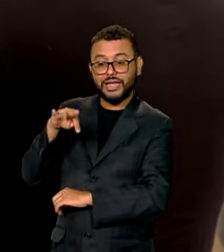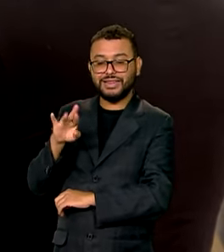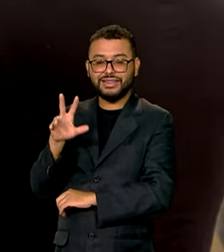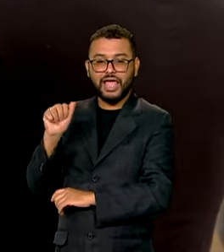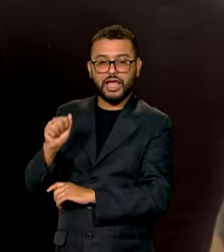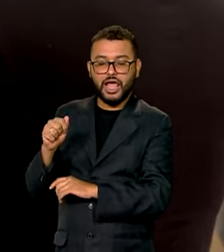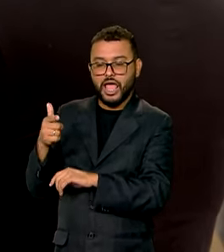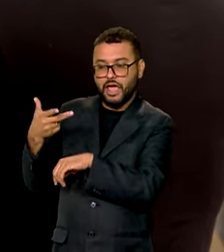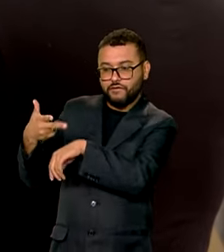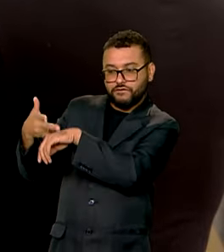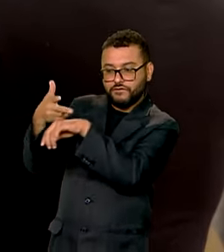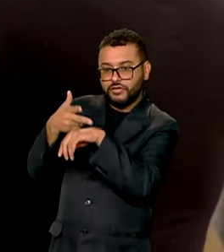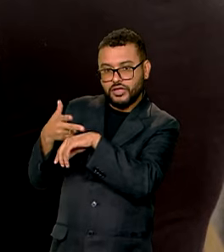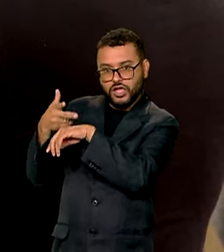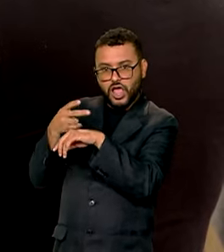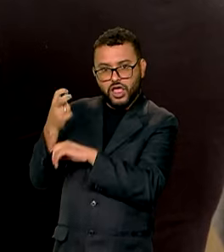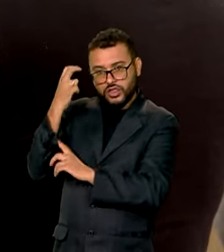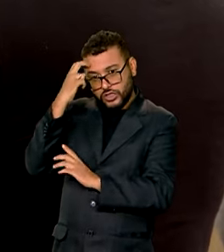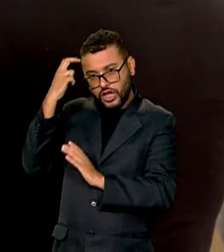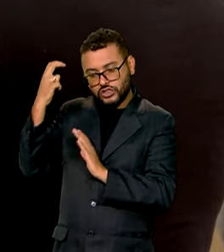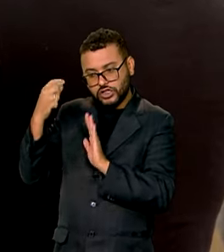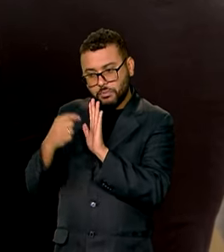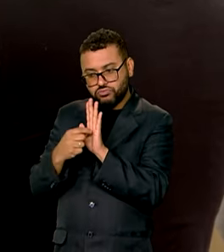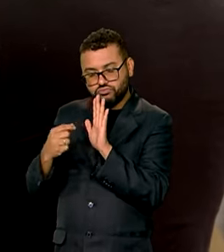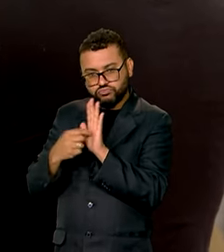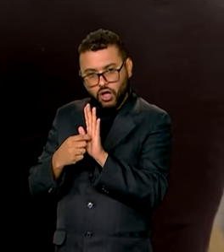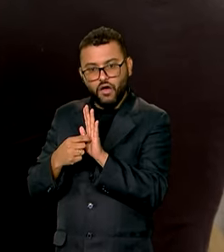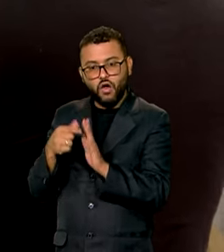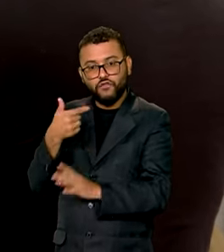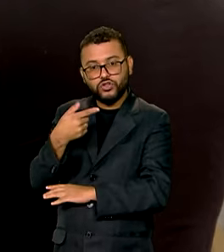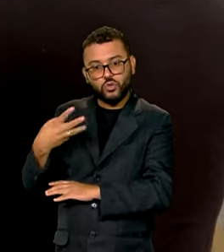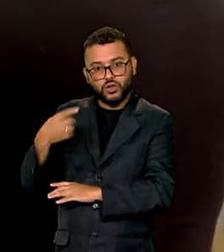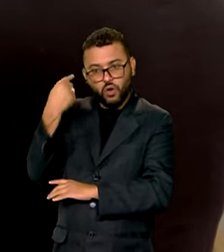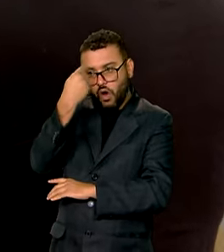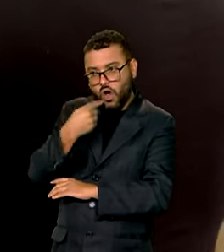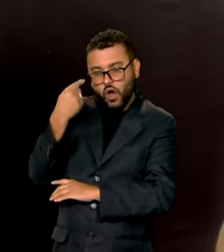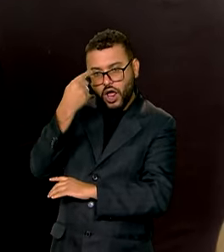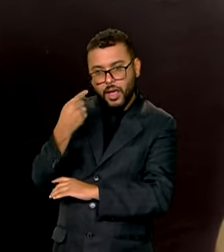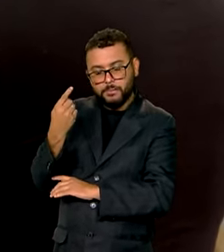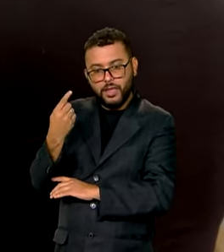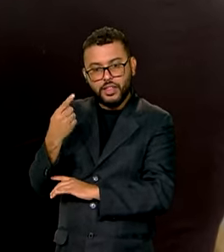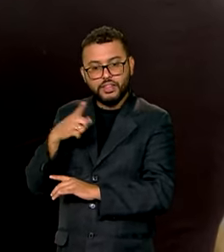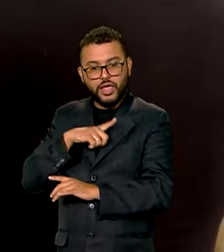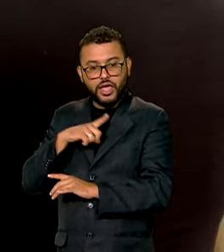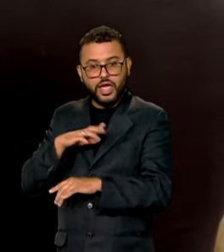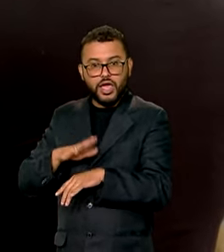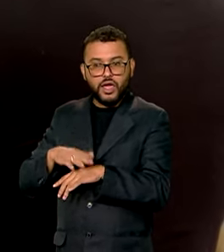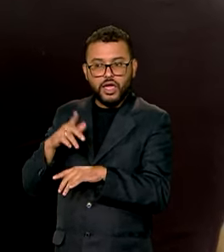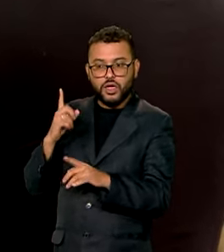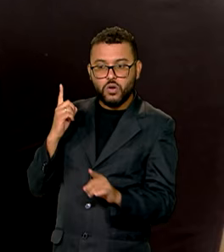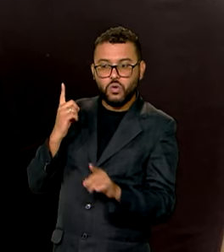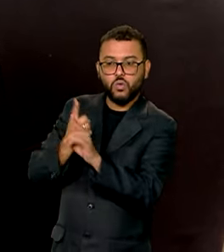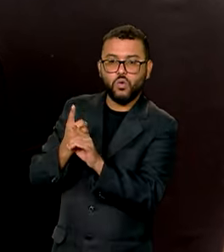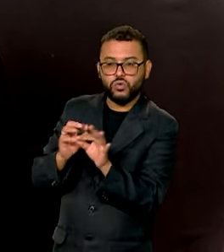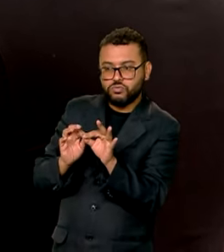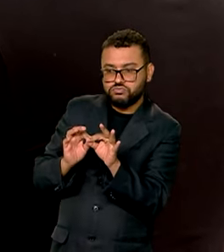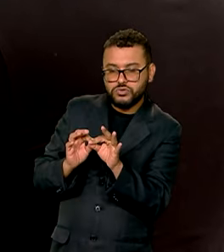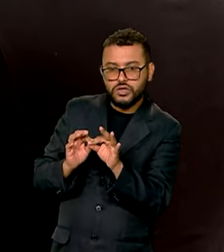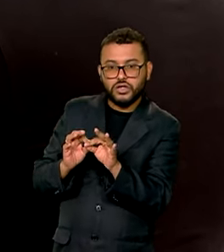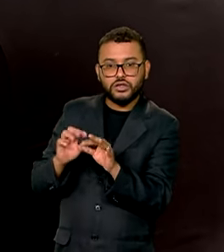câmeras eh com inteligência artificial 24 horas elas eh tem um um alcance de